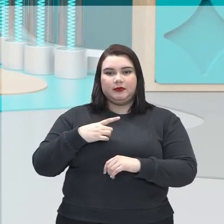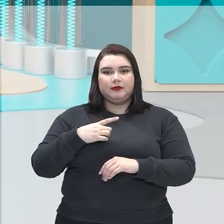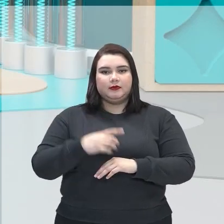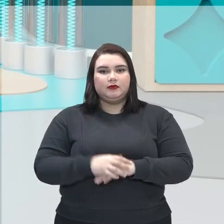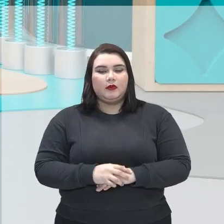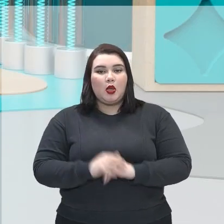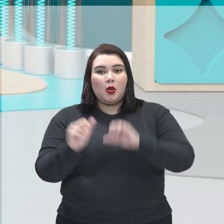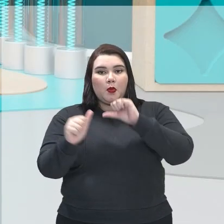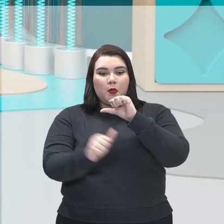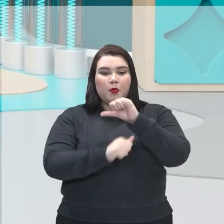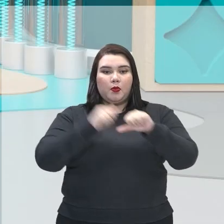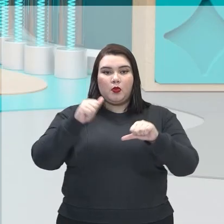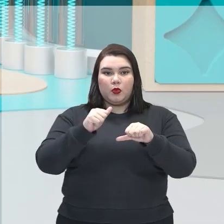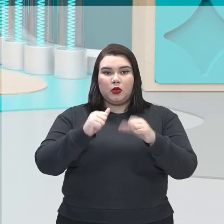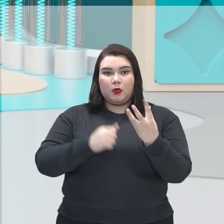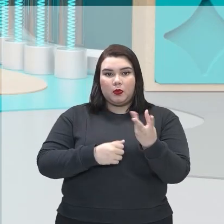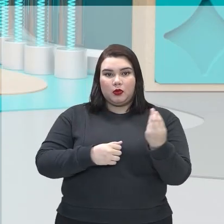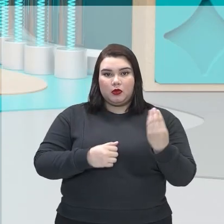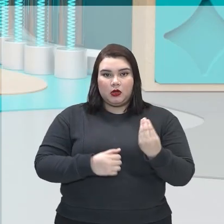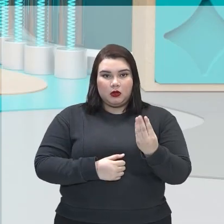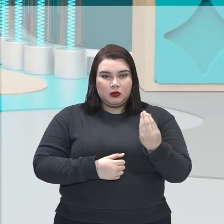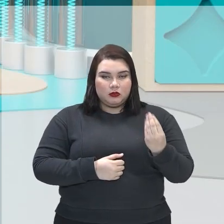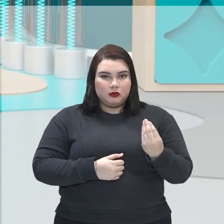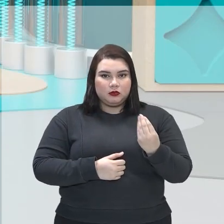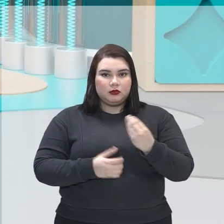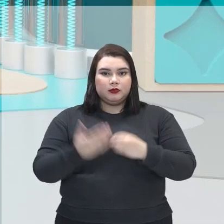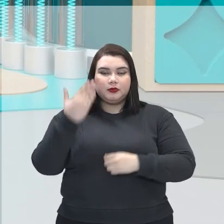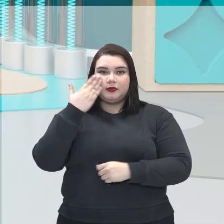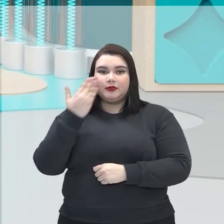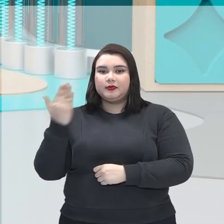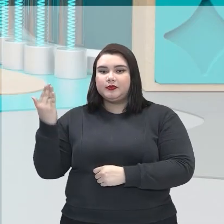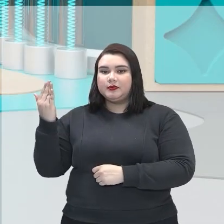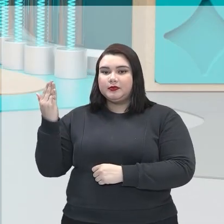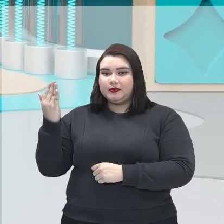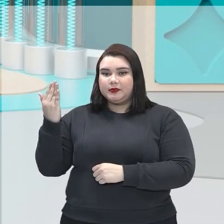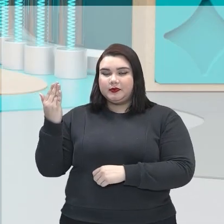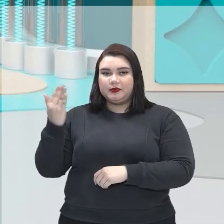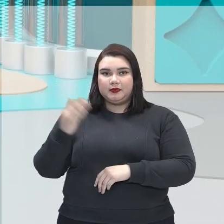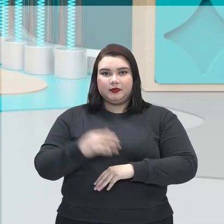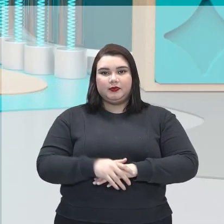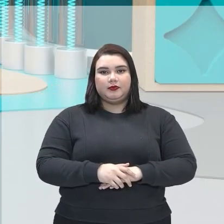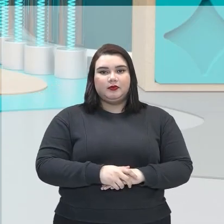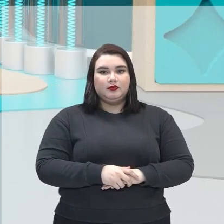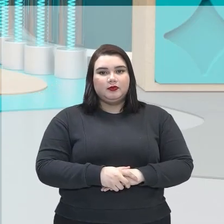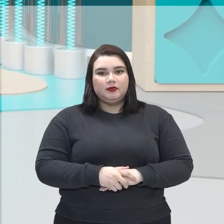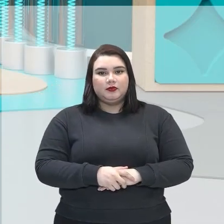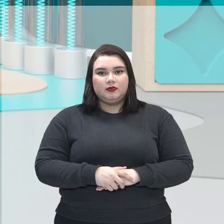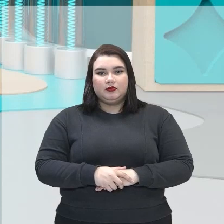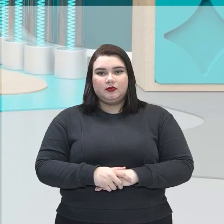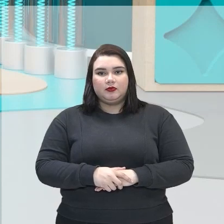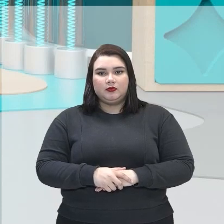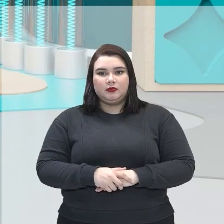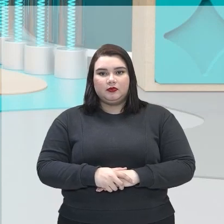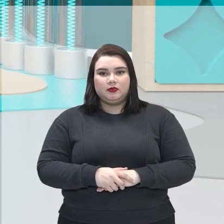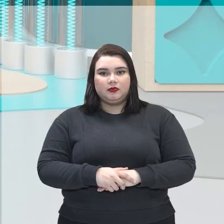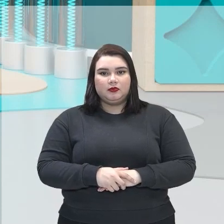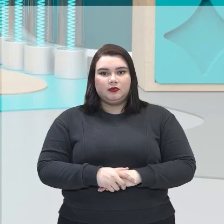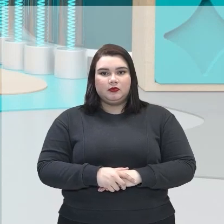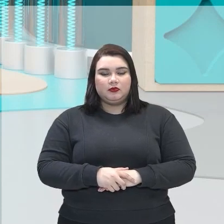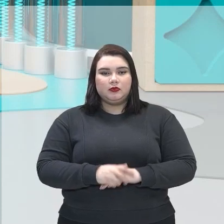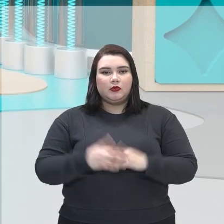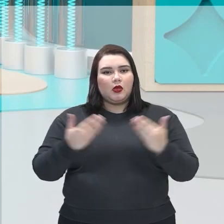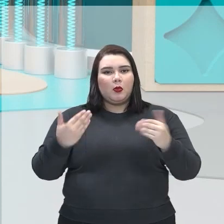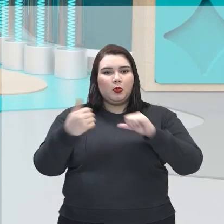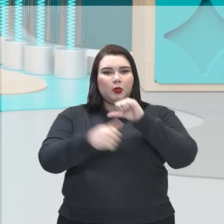para o plural, vamos dar uma olhada. Two apples. Two apples. O que